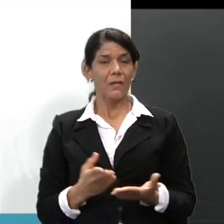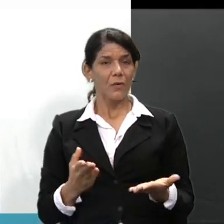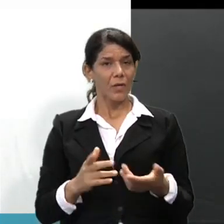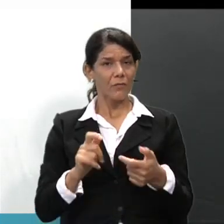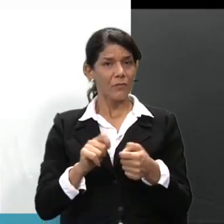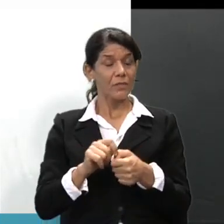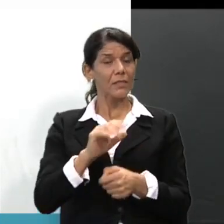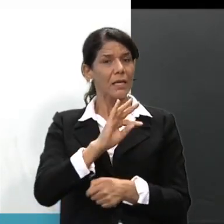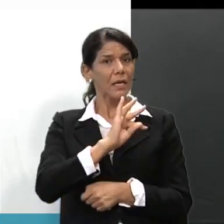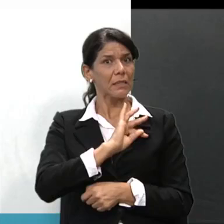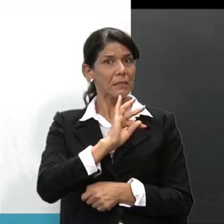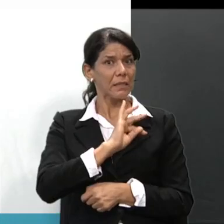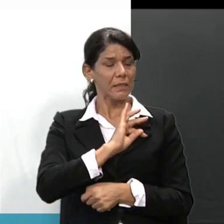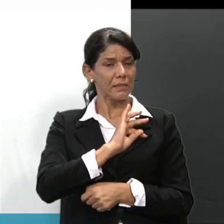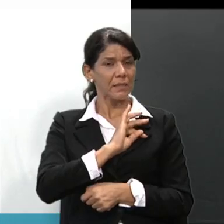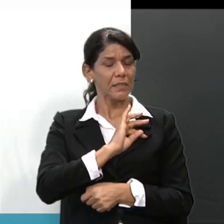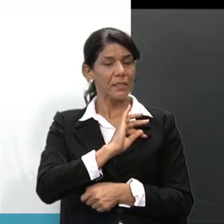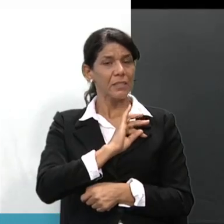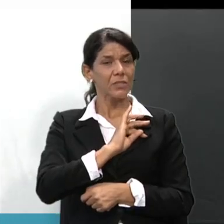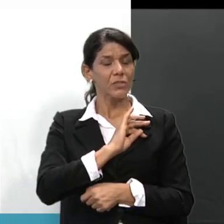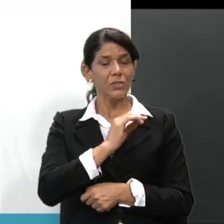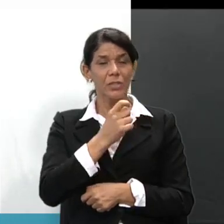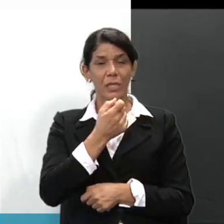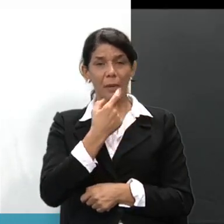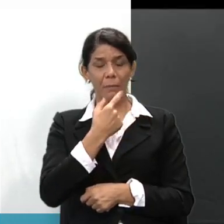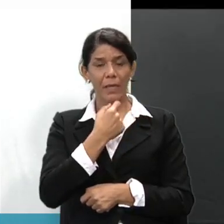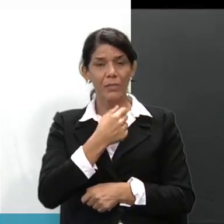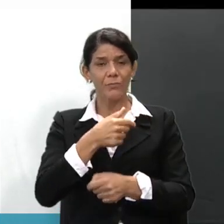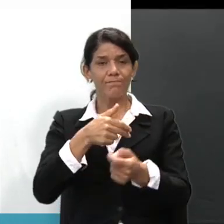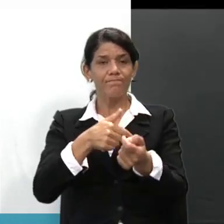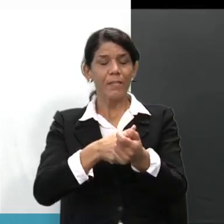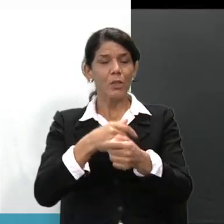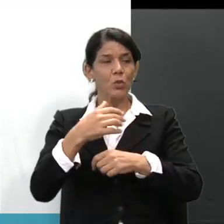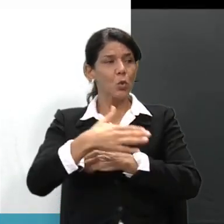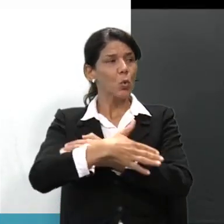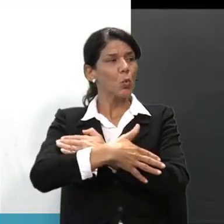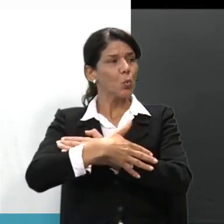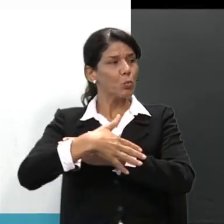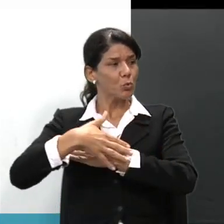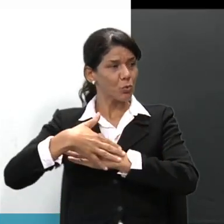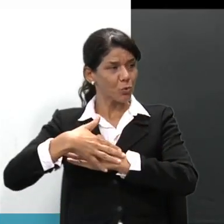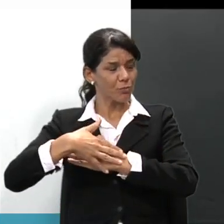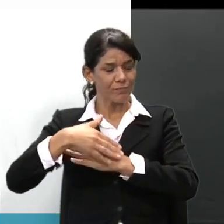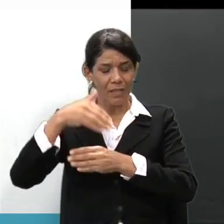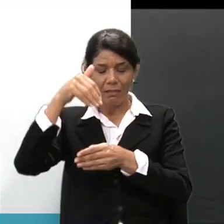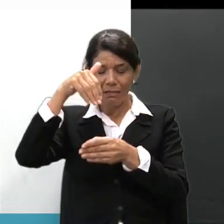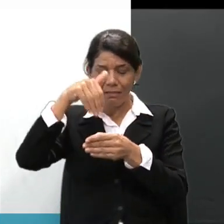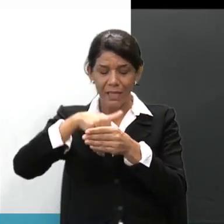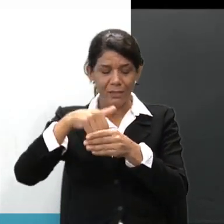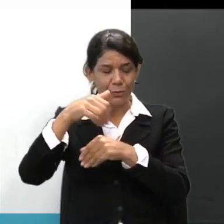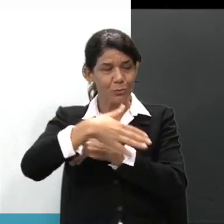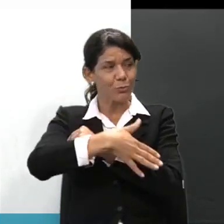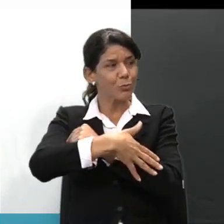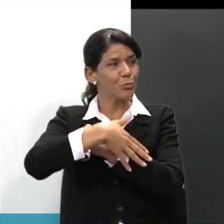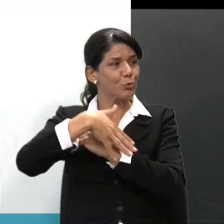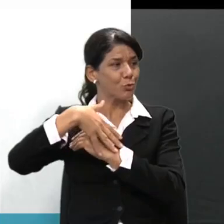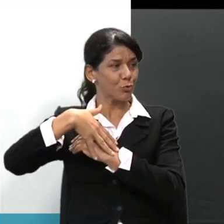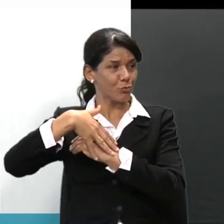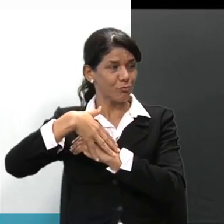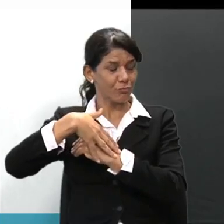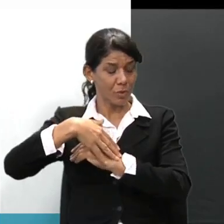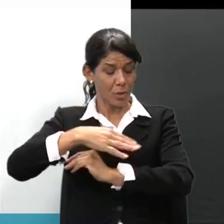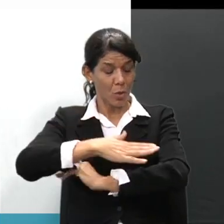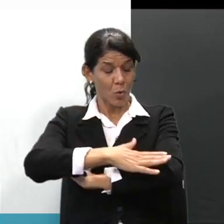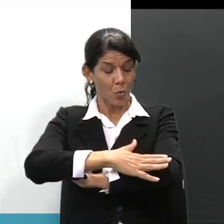técnicas, na verdade, de administração de medicamento via intramuscular, tá? Que é dentro do músculo do paciente, o músculo